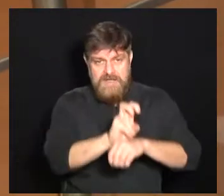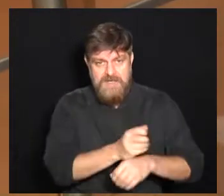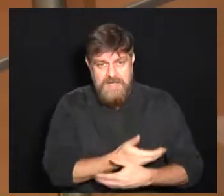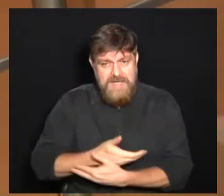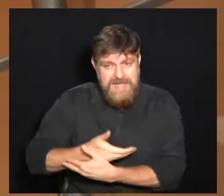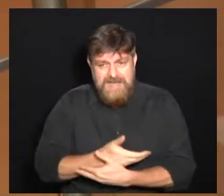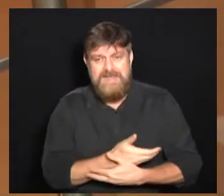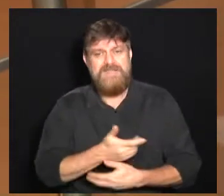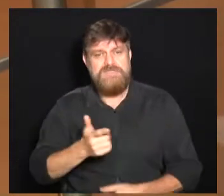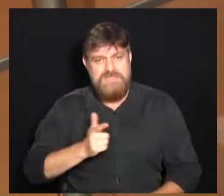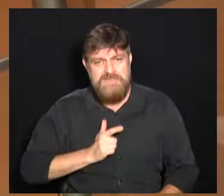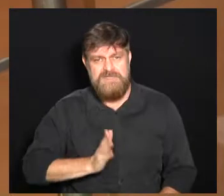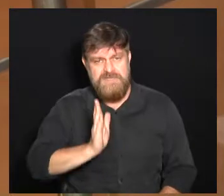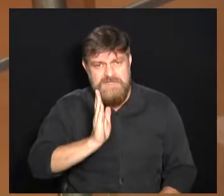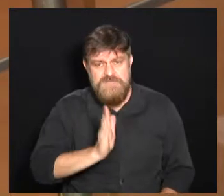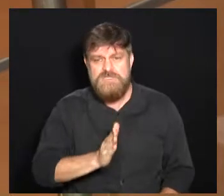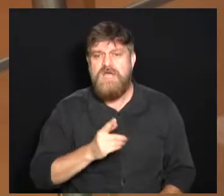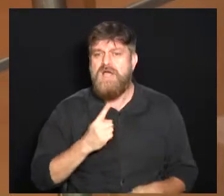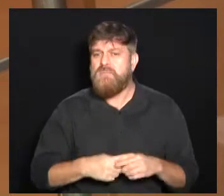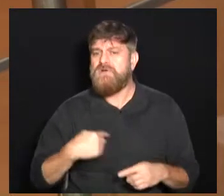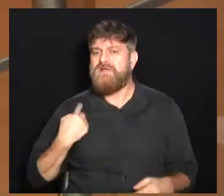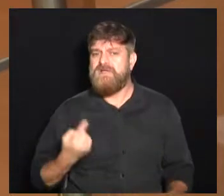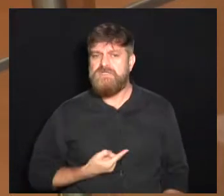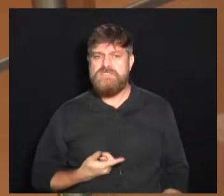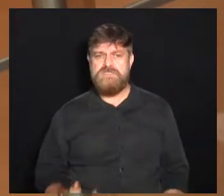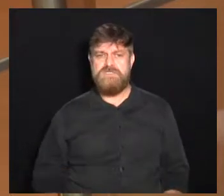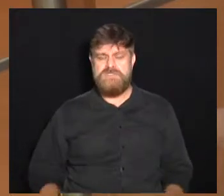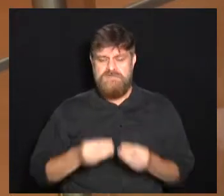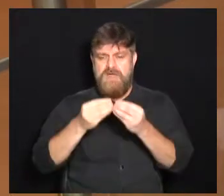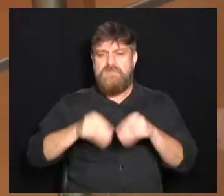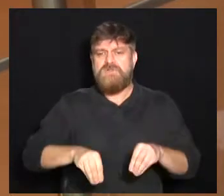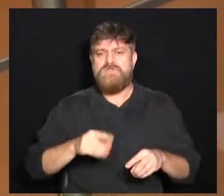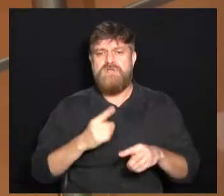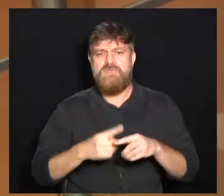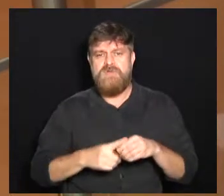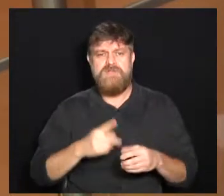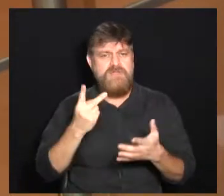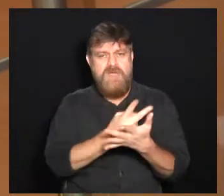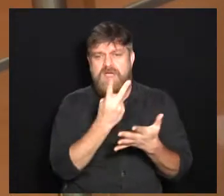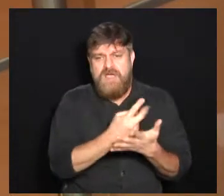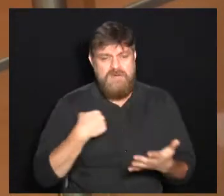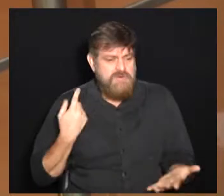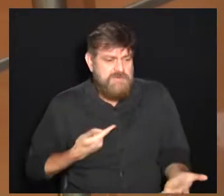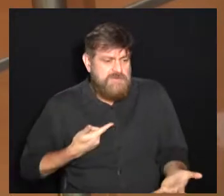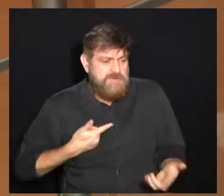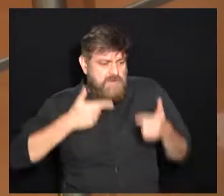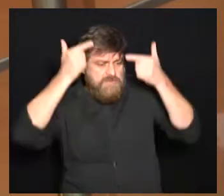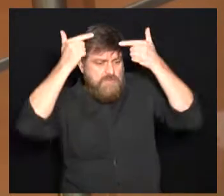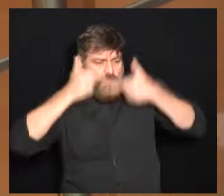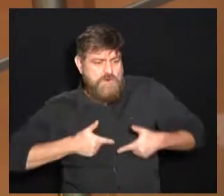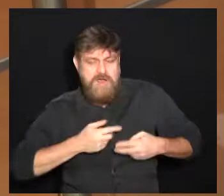foi disponibilizado para a gente a creche. Por que a gente teve que ser prejudicada por erros que não são a gente? A